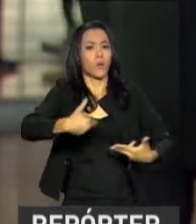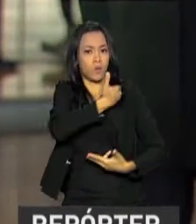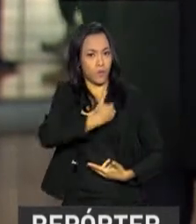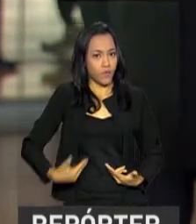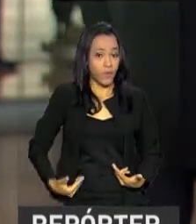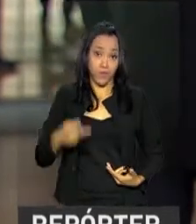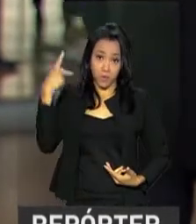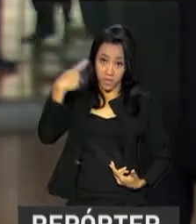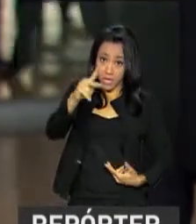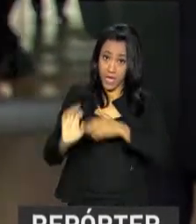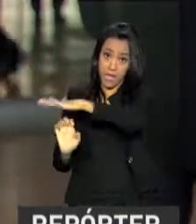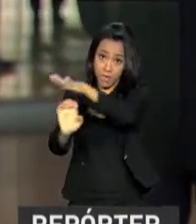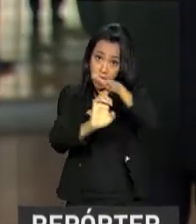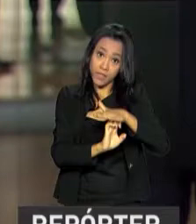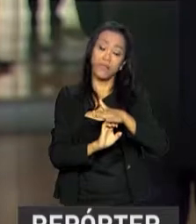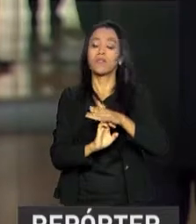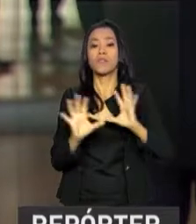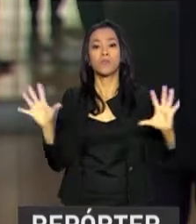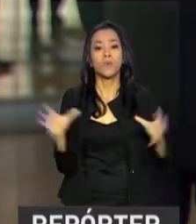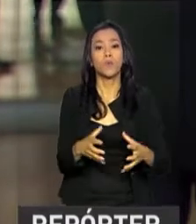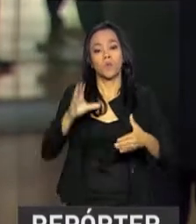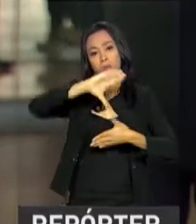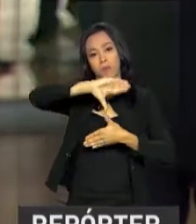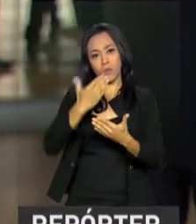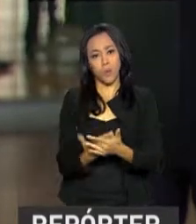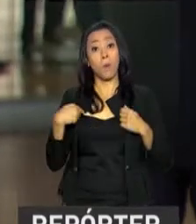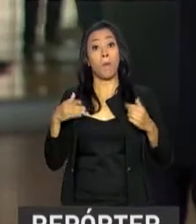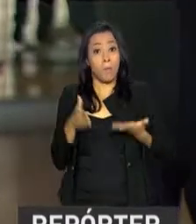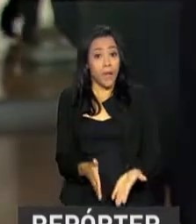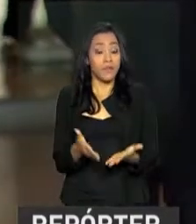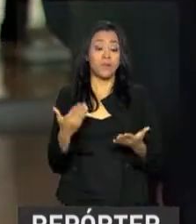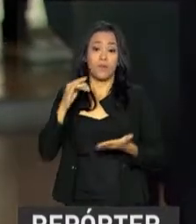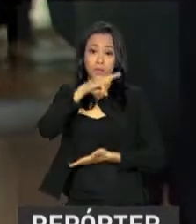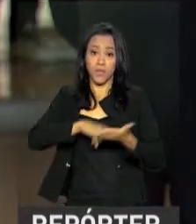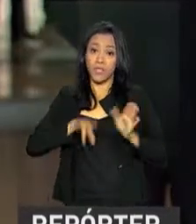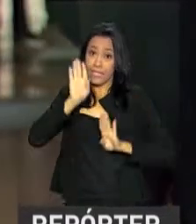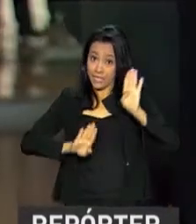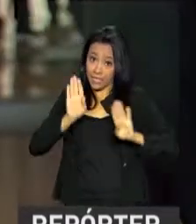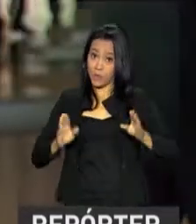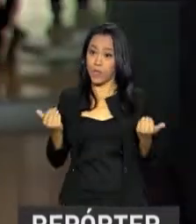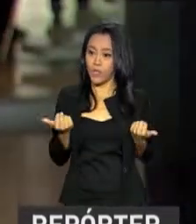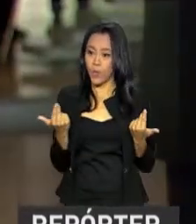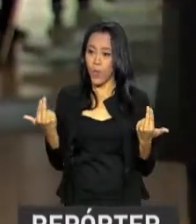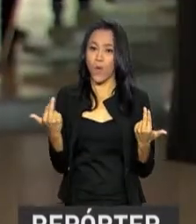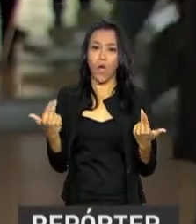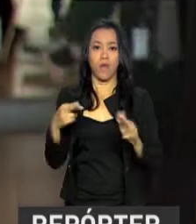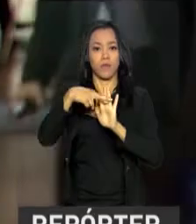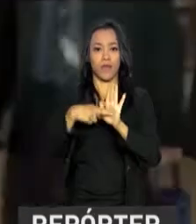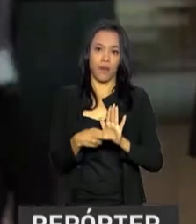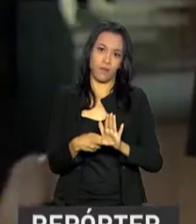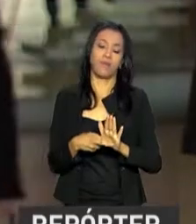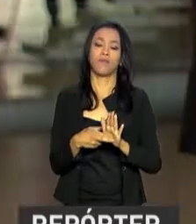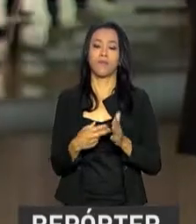empresas dos países do mercosul participem de licitações governamentais em igualdade de condições com os fornecedores